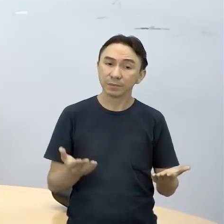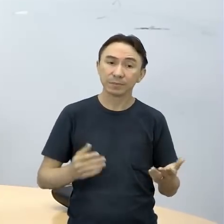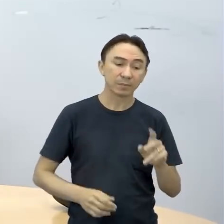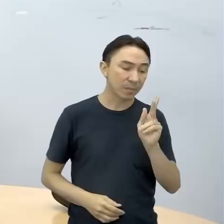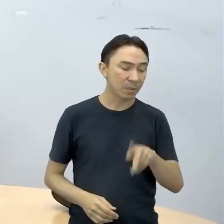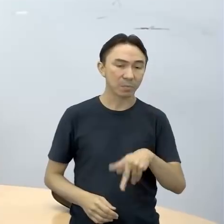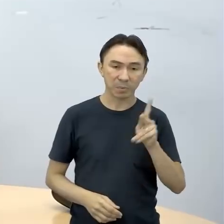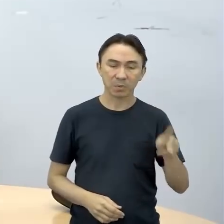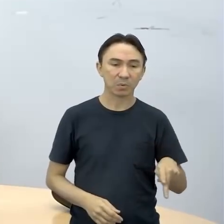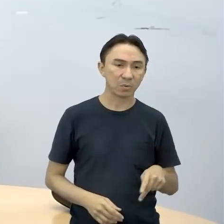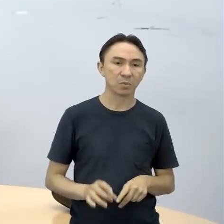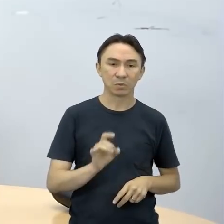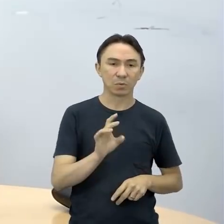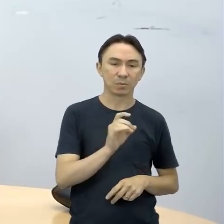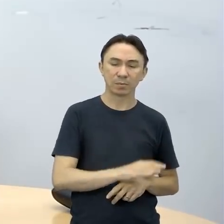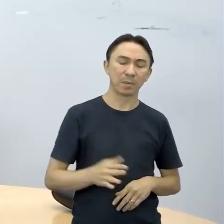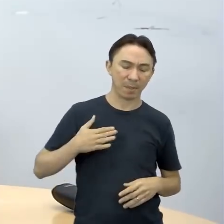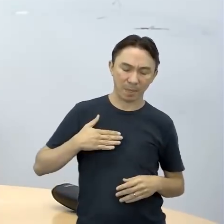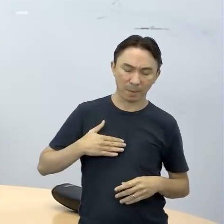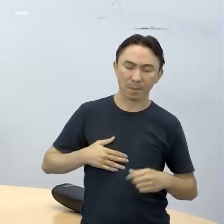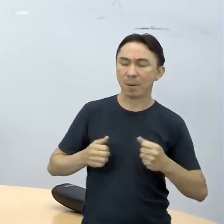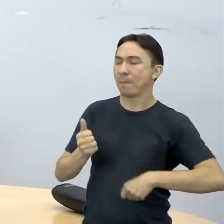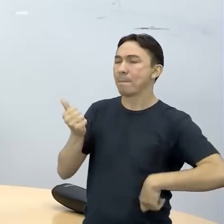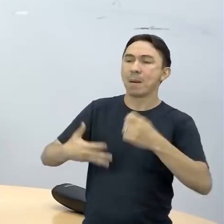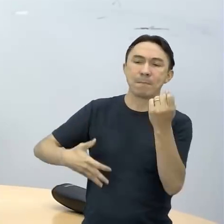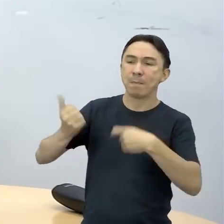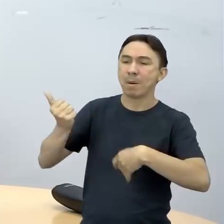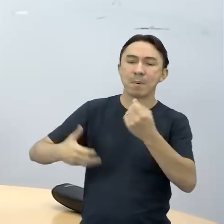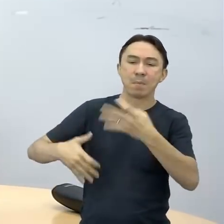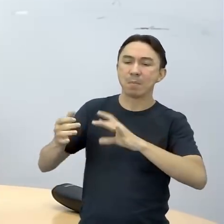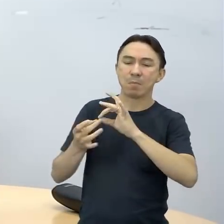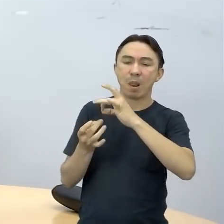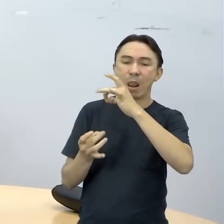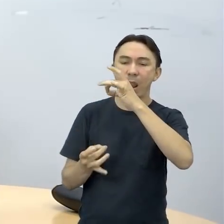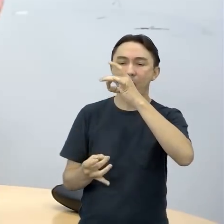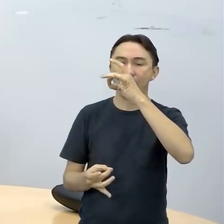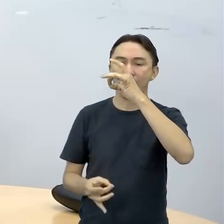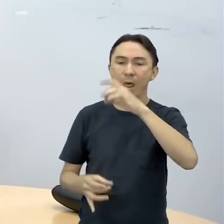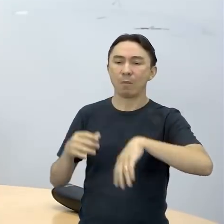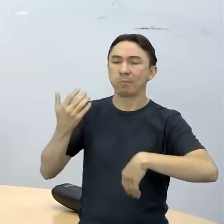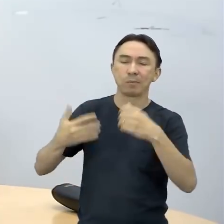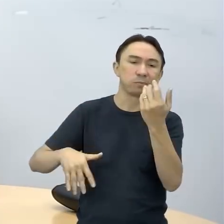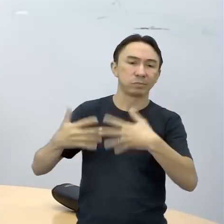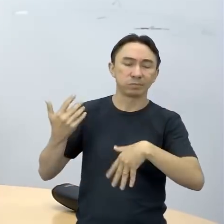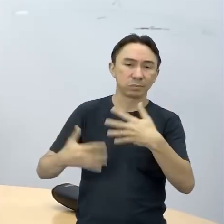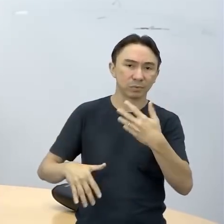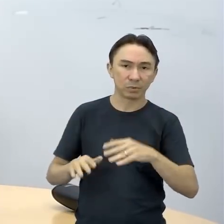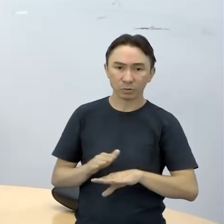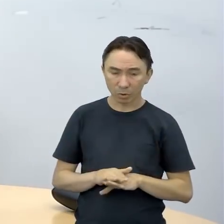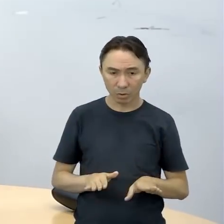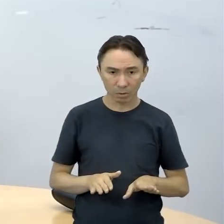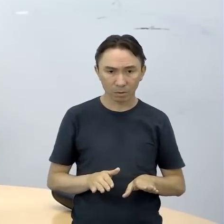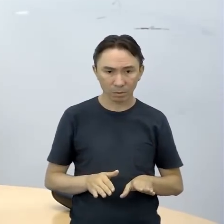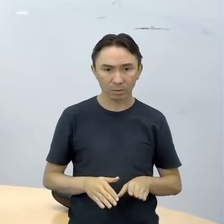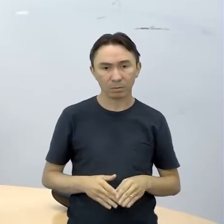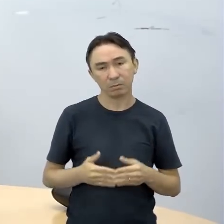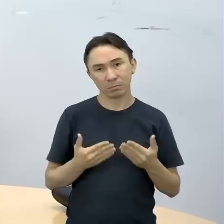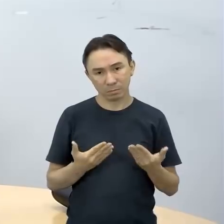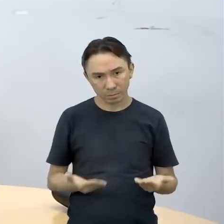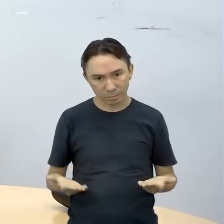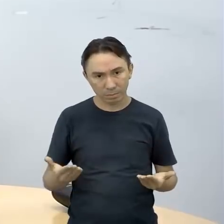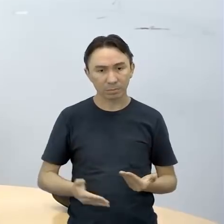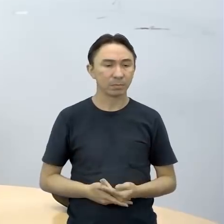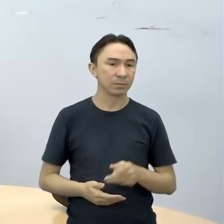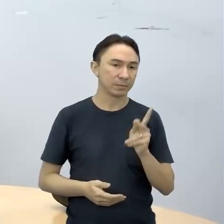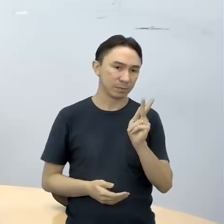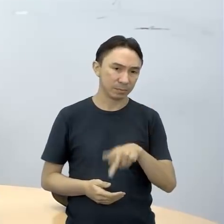aquele que simplesmente expõe conhecimento, aquela coisa do detentor do saber. Óbvio, ninguém está